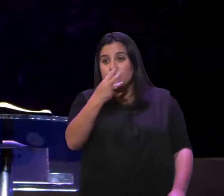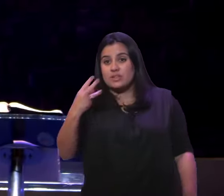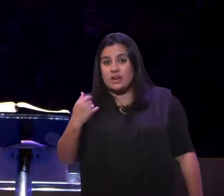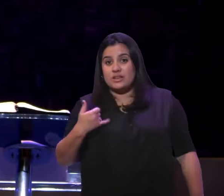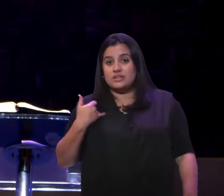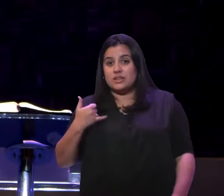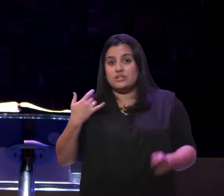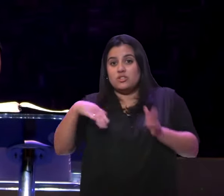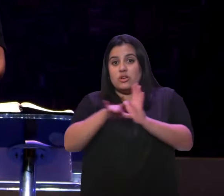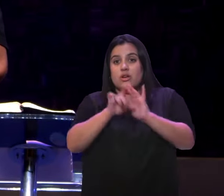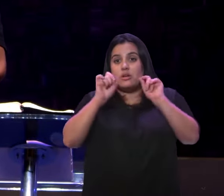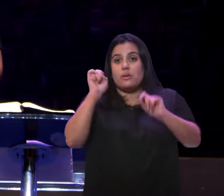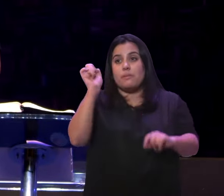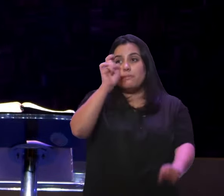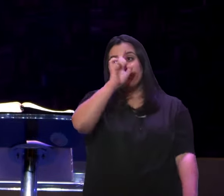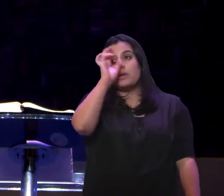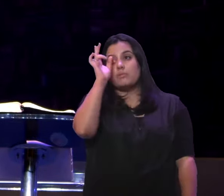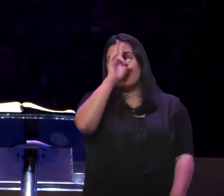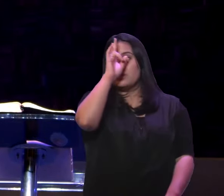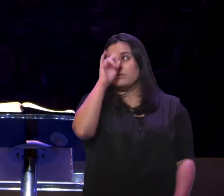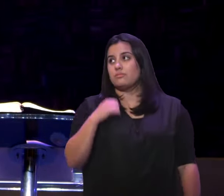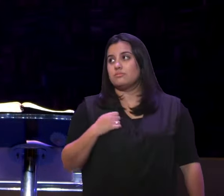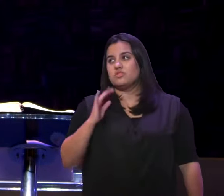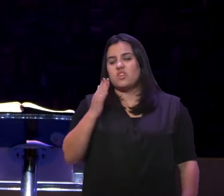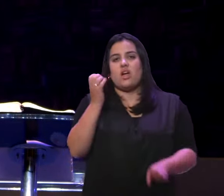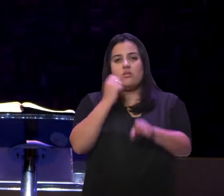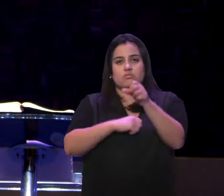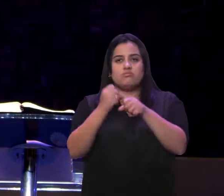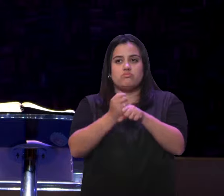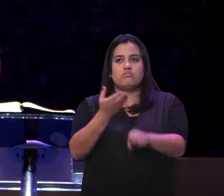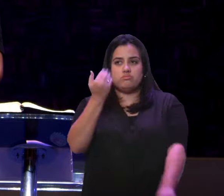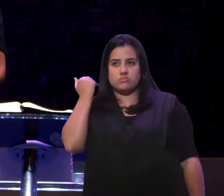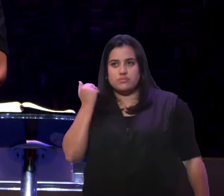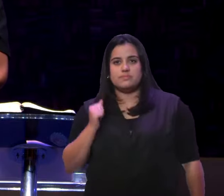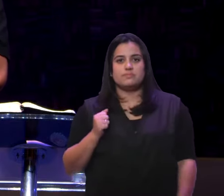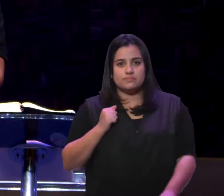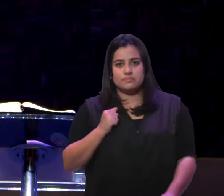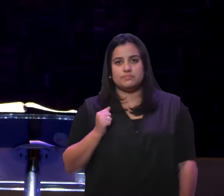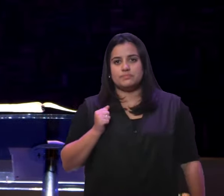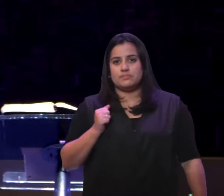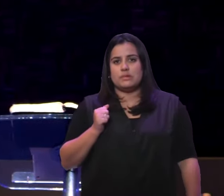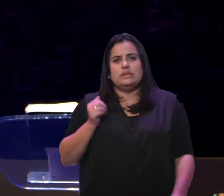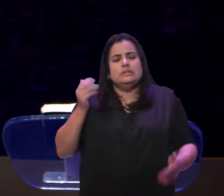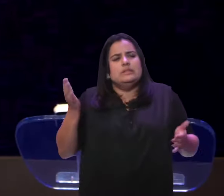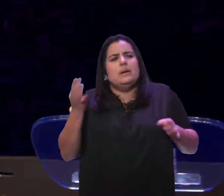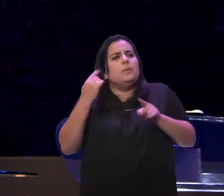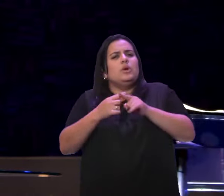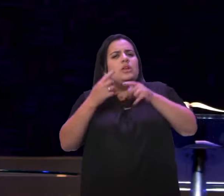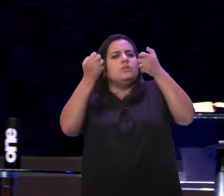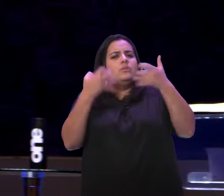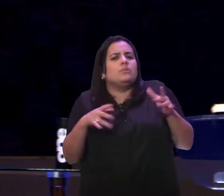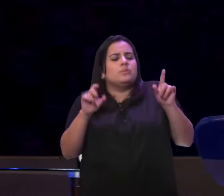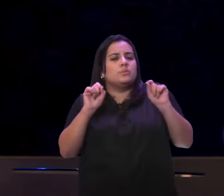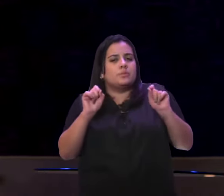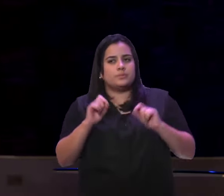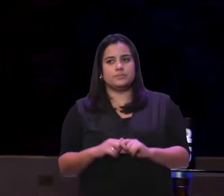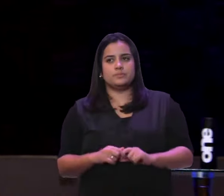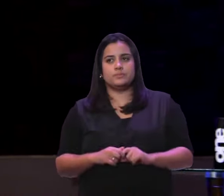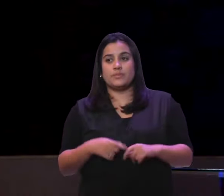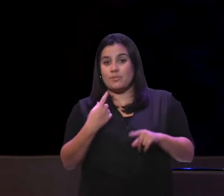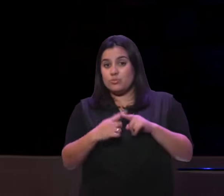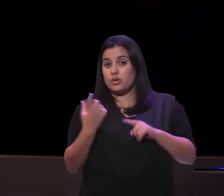aqui no culto bêbada, há alguns anos atrás. E por que eu estou citando isso? Porque